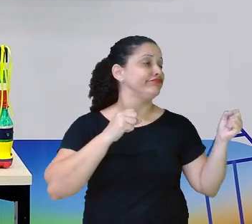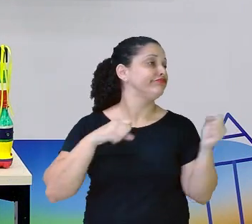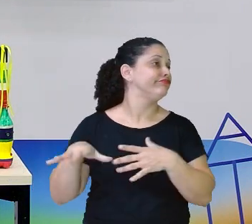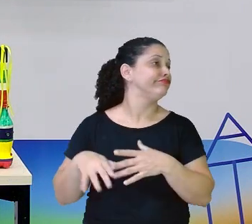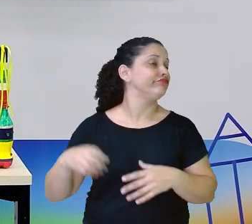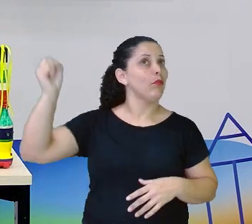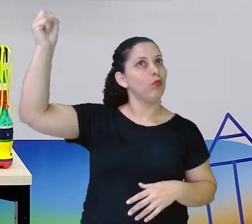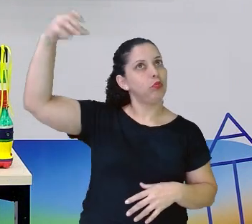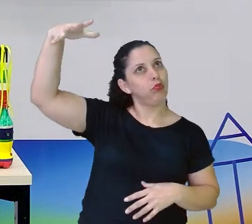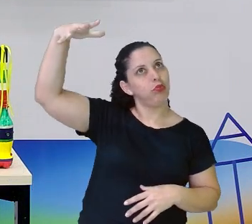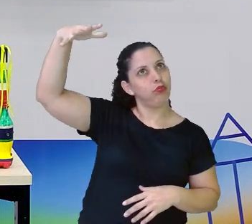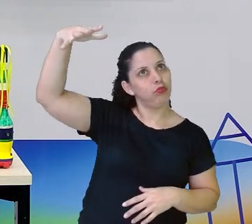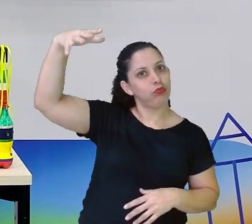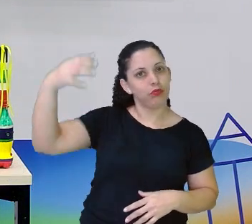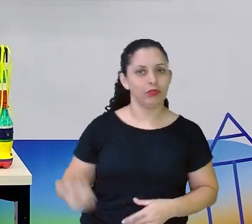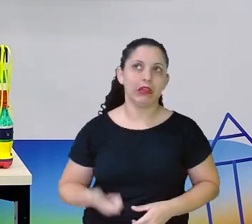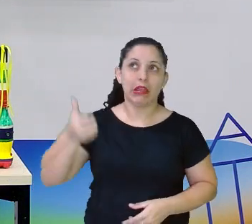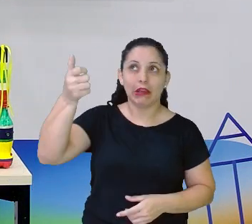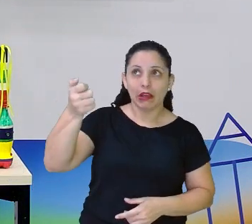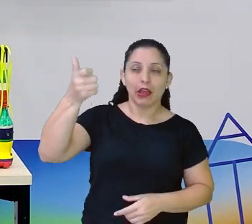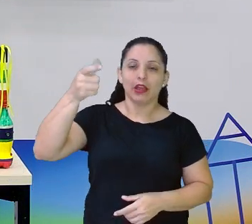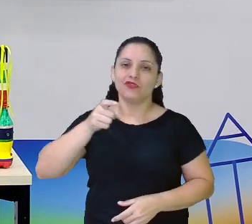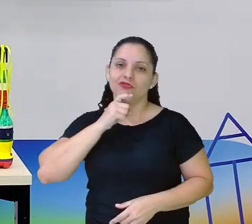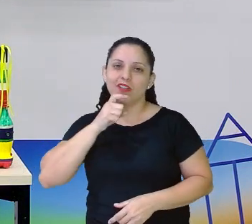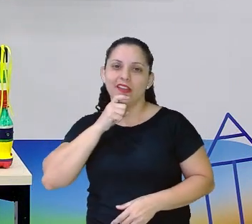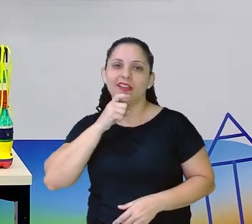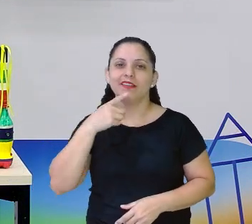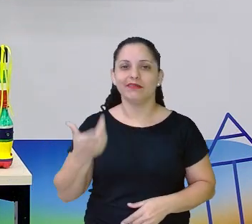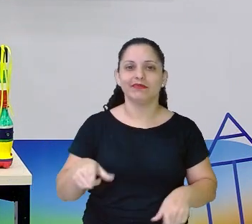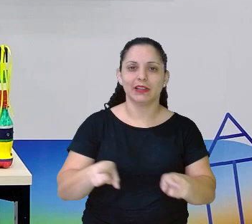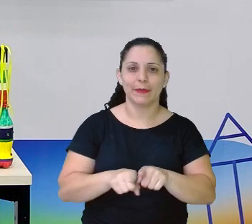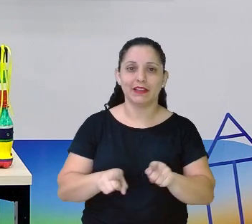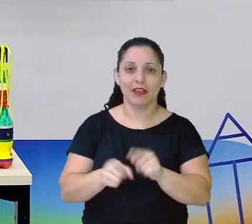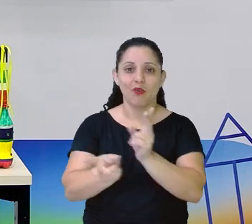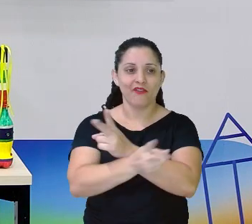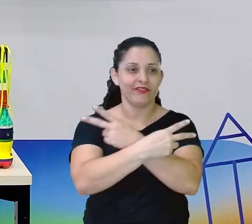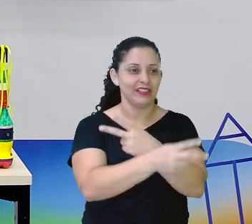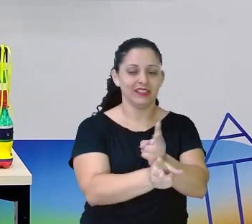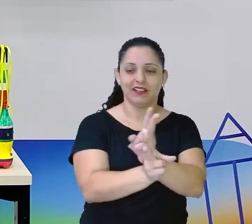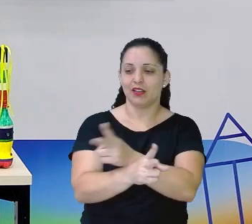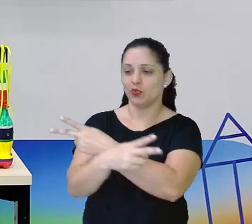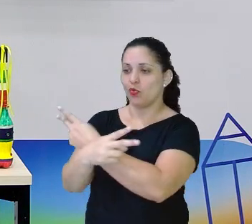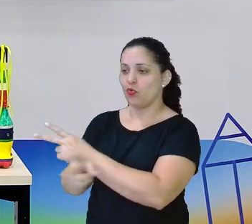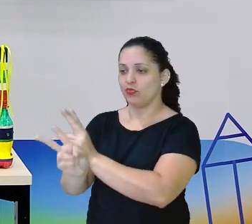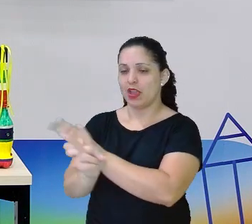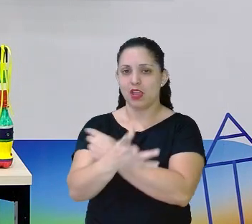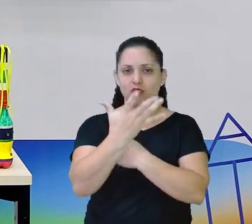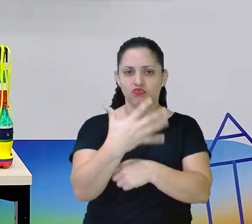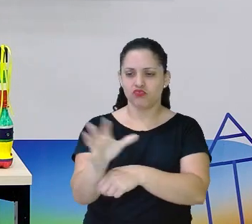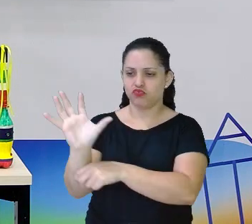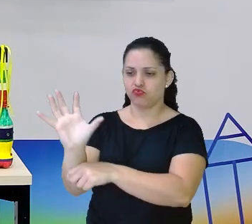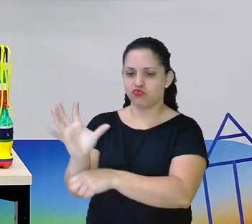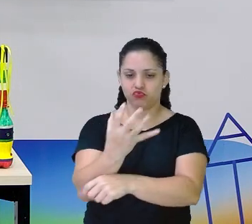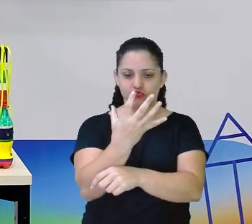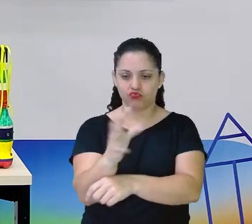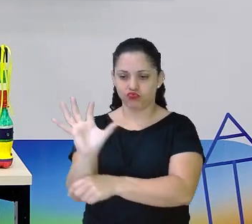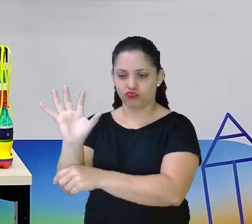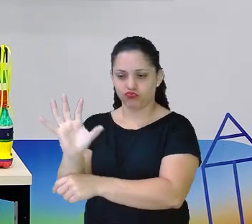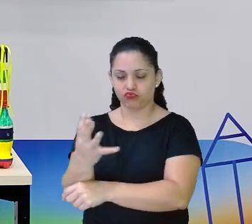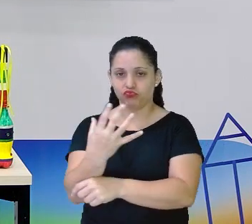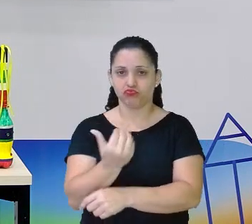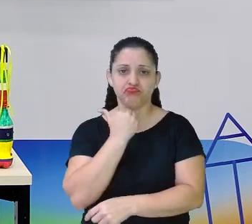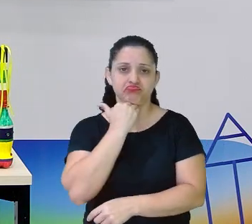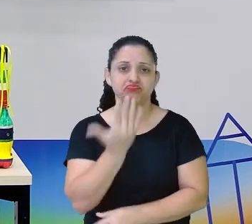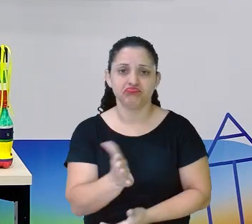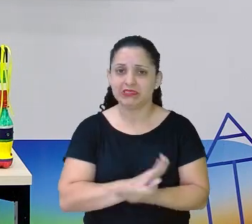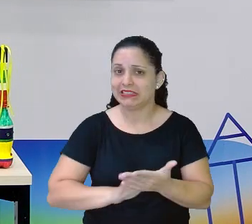acesa. Ar-condicionado ligado, ventilador ligado, às vezes o ventilador está ali, ó, dentro de casa, ventilando ninguém. Não tem ninguém no espaço,